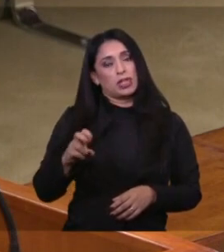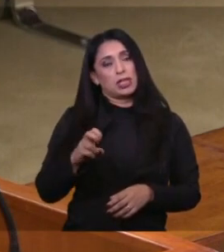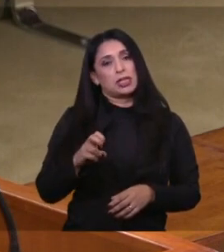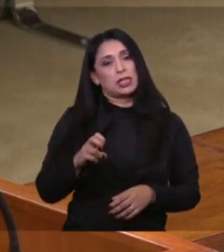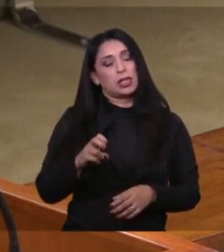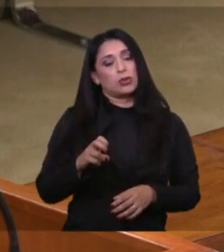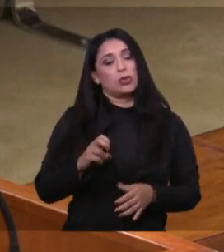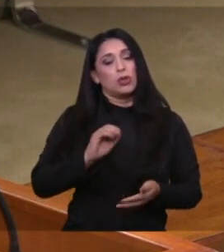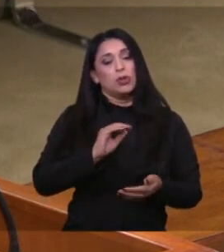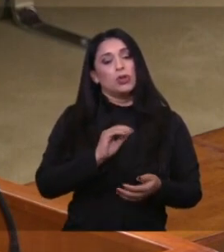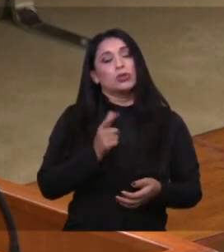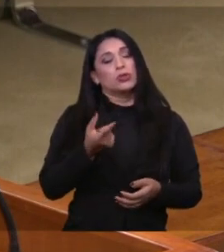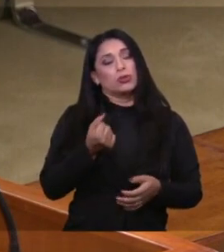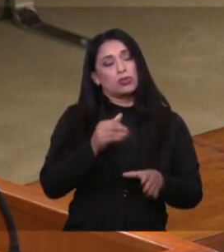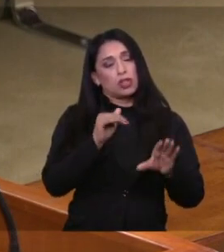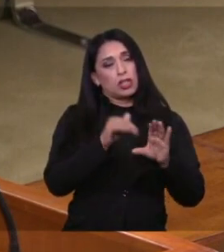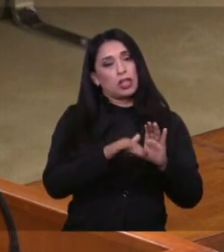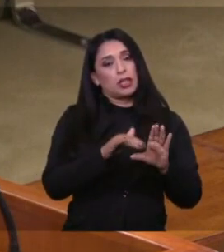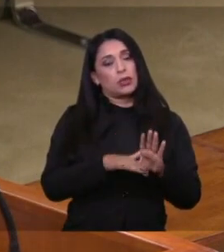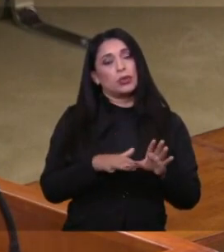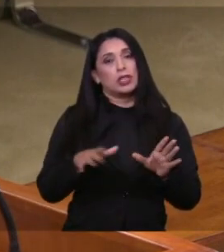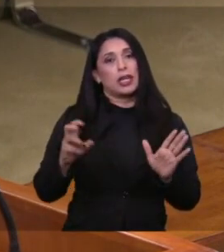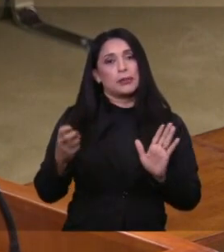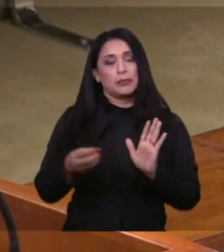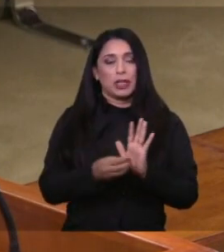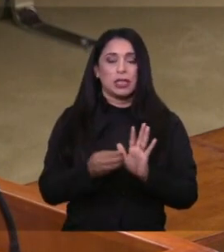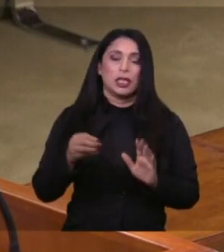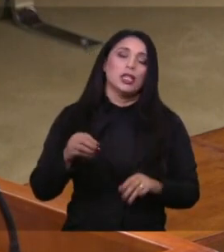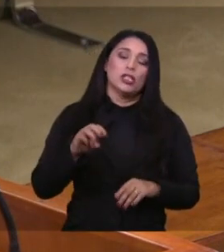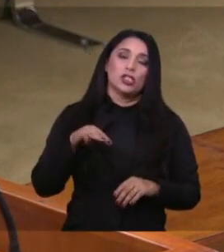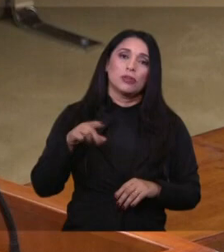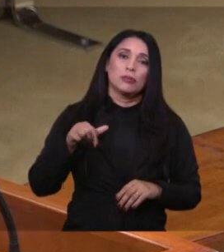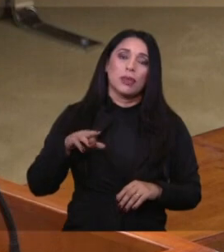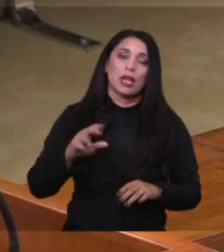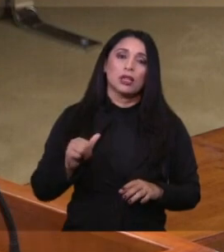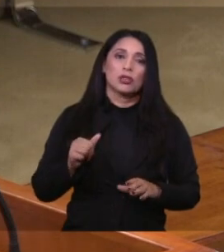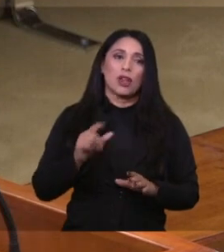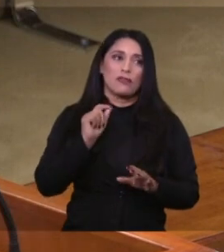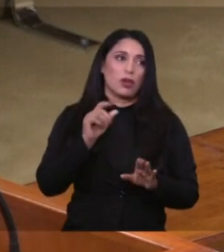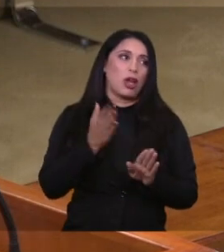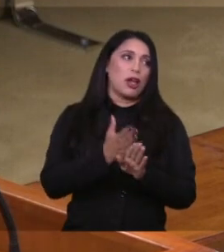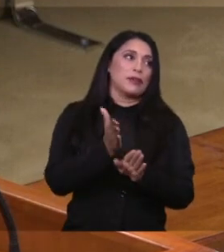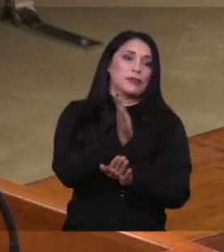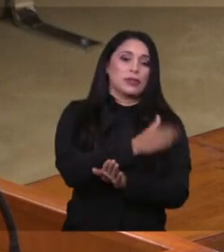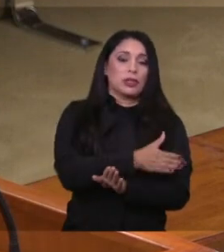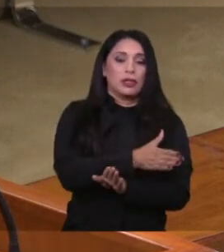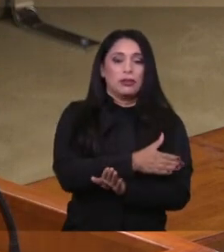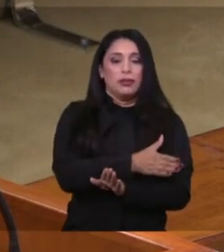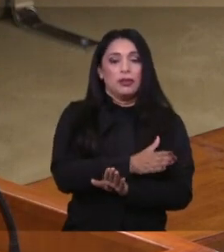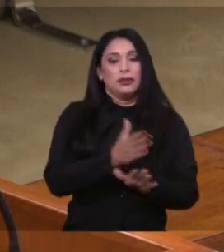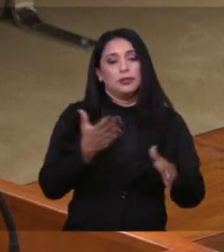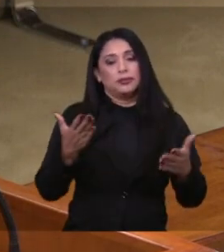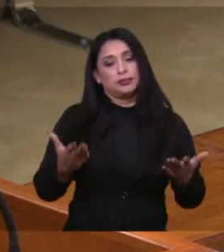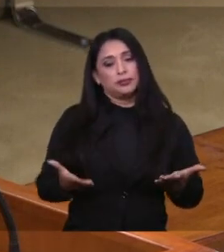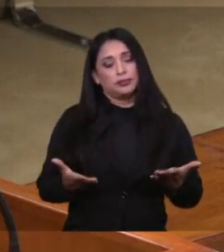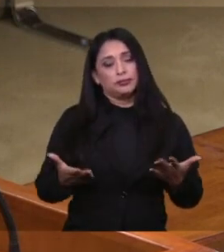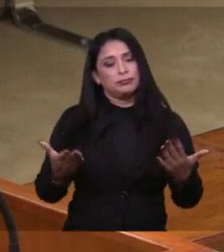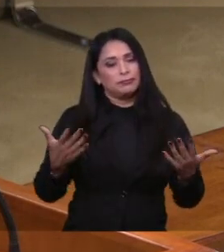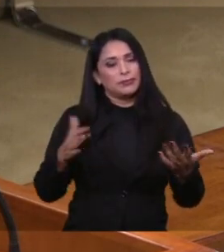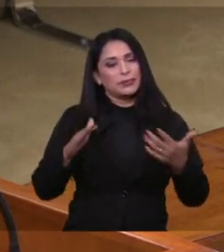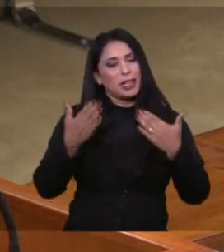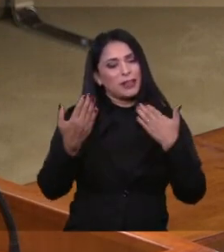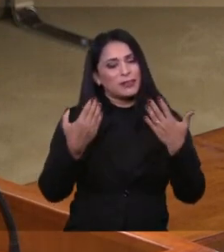e a emenda, que era de março de 96, e disse: há que se aplicar a anterioridade. Nós não temos que começar a